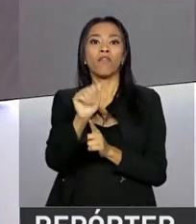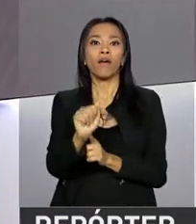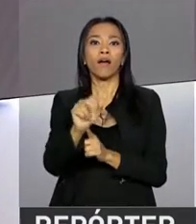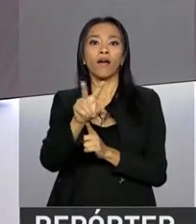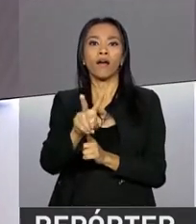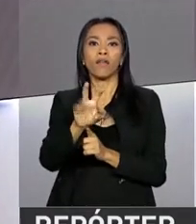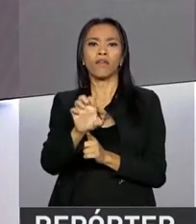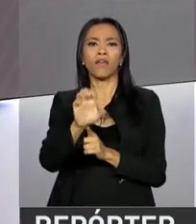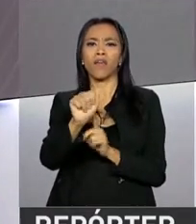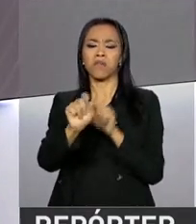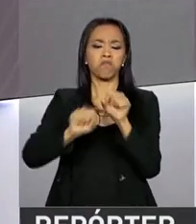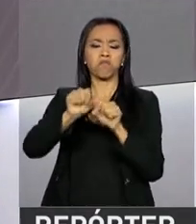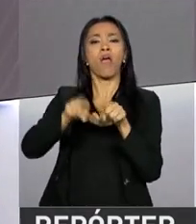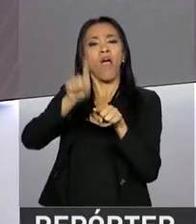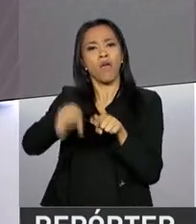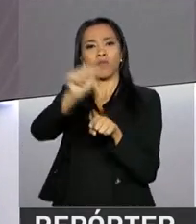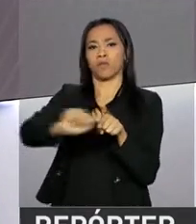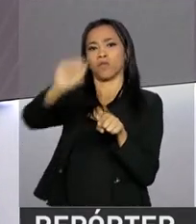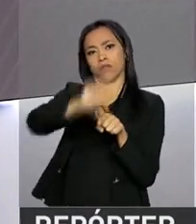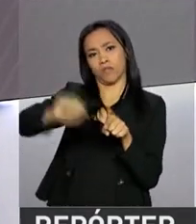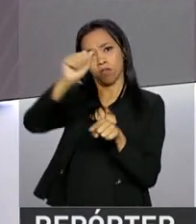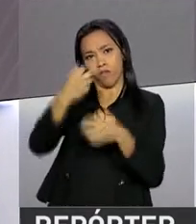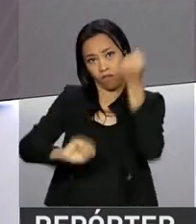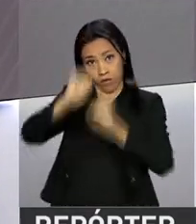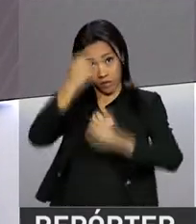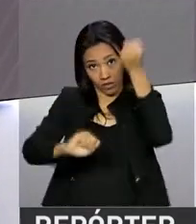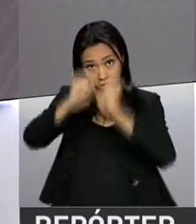dos fabricantes de veículos automotores